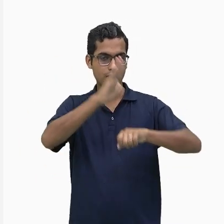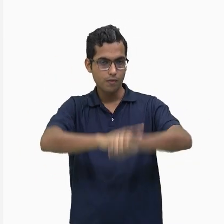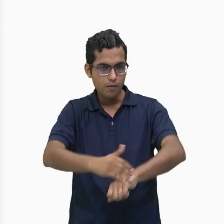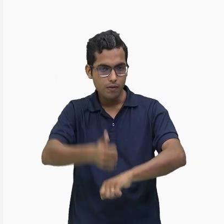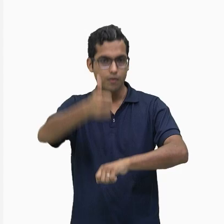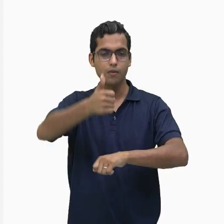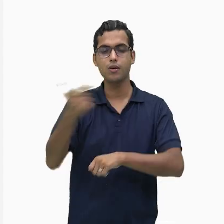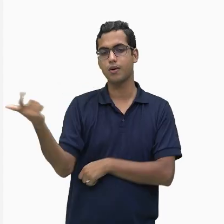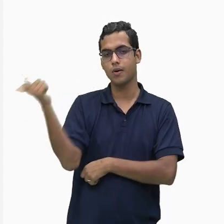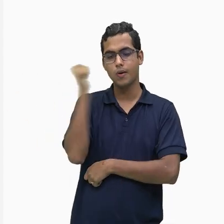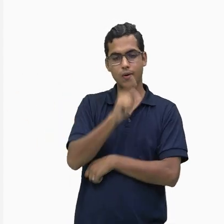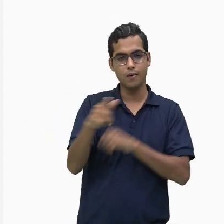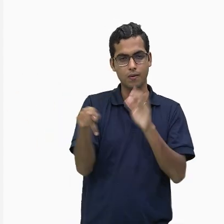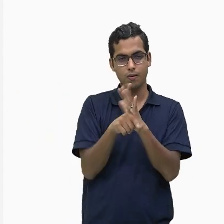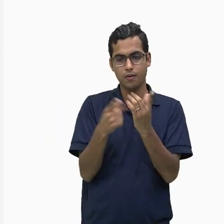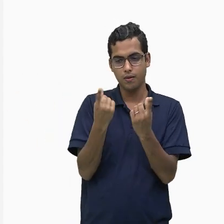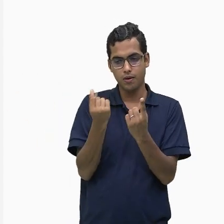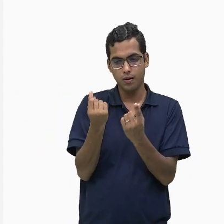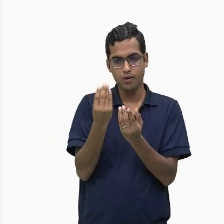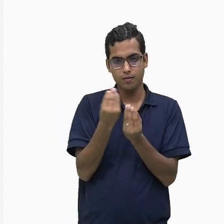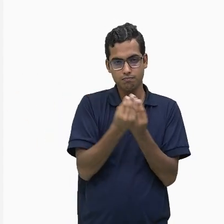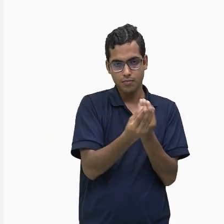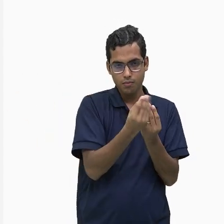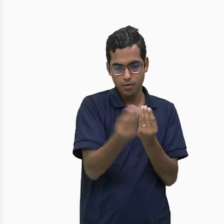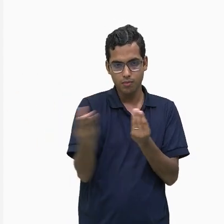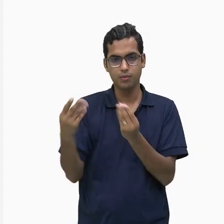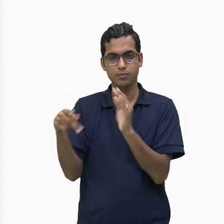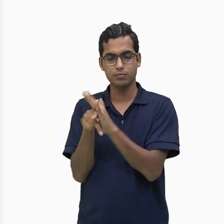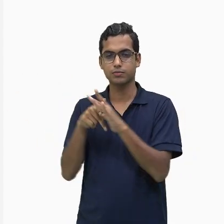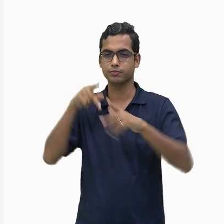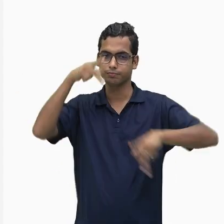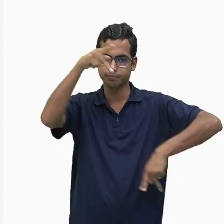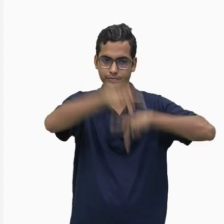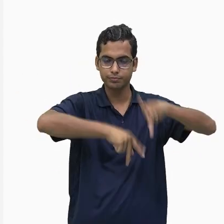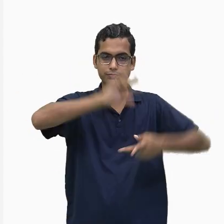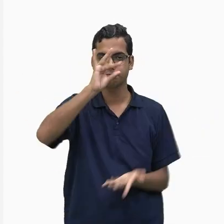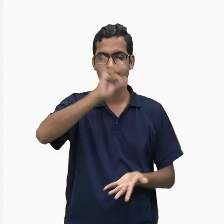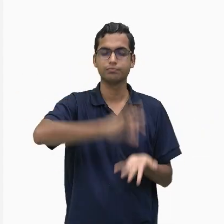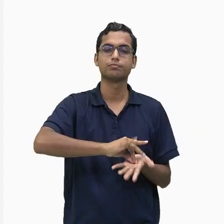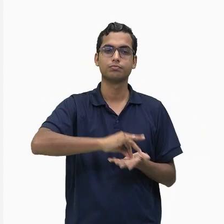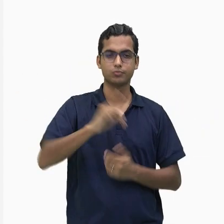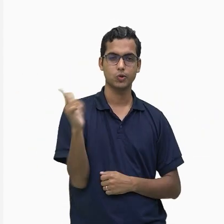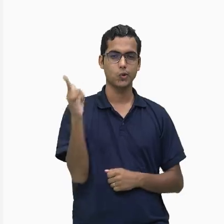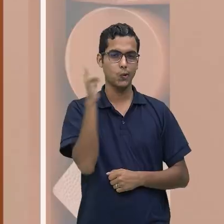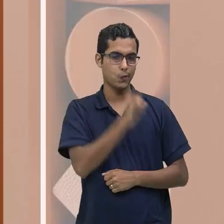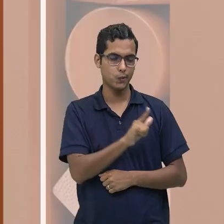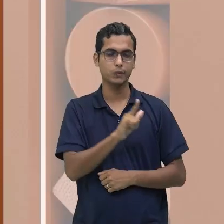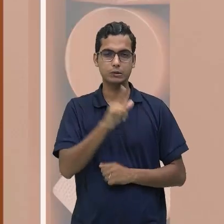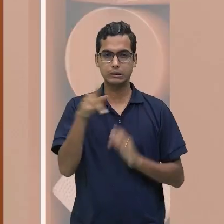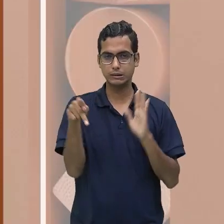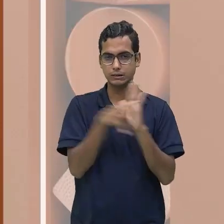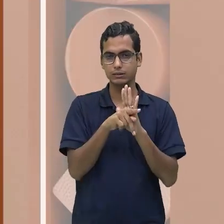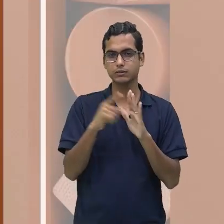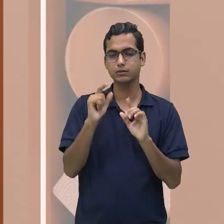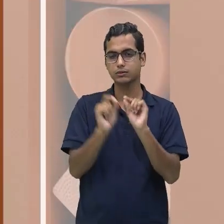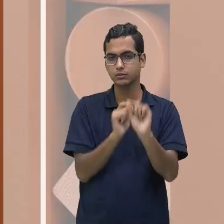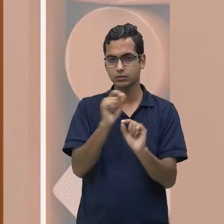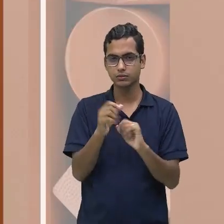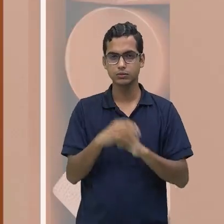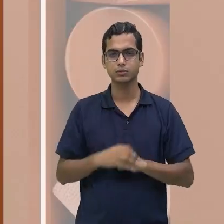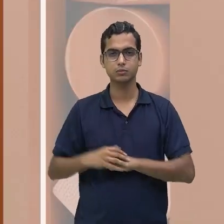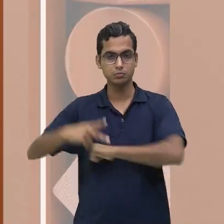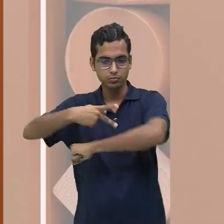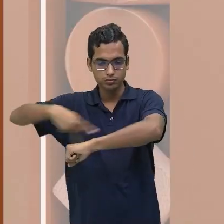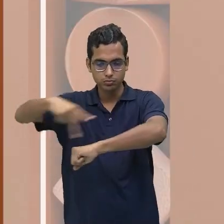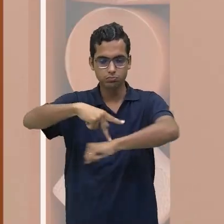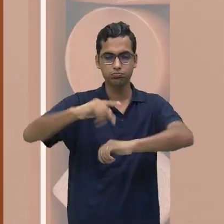da distribuição de renda da população. Então, realmente, isso vai chamar muito a atenção para esses países